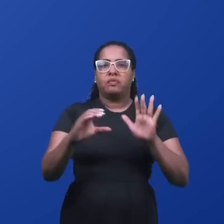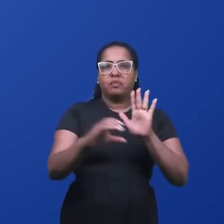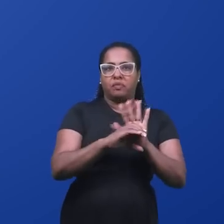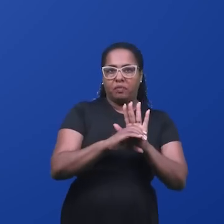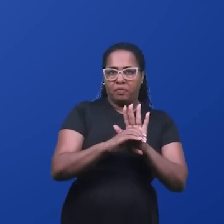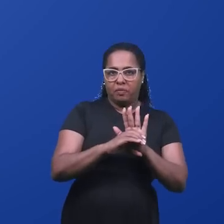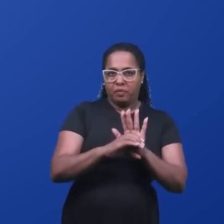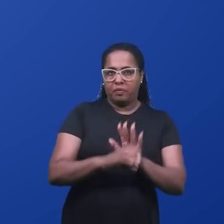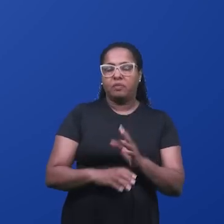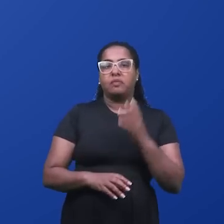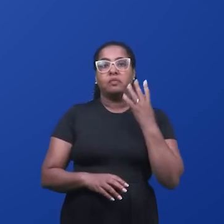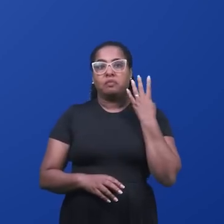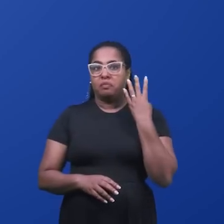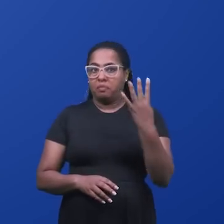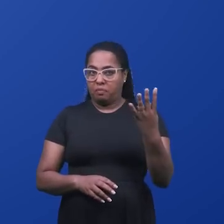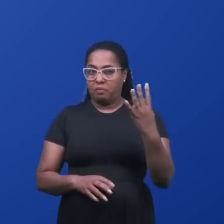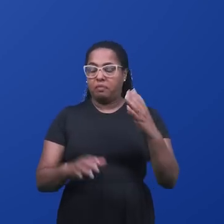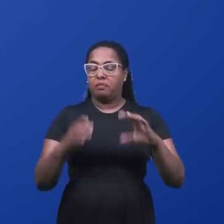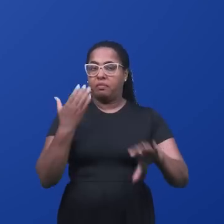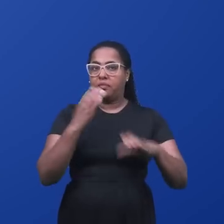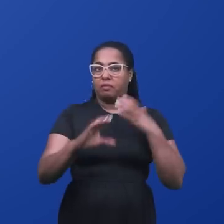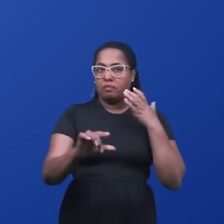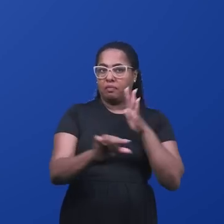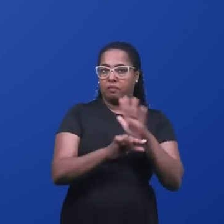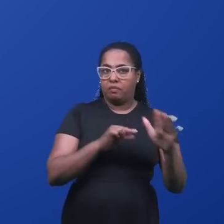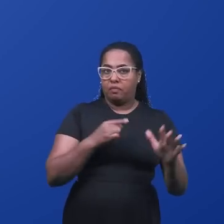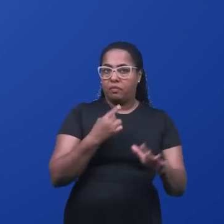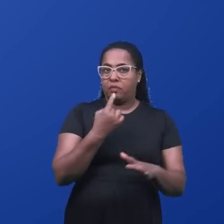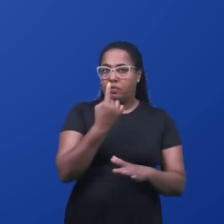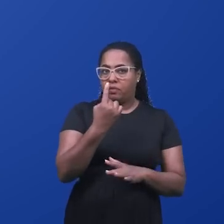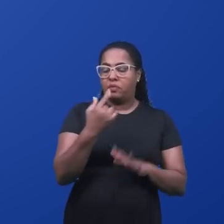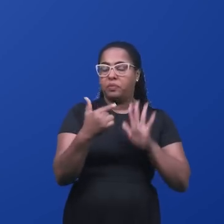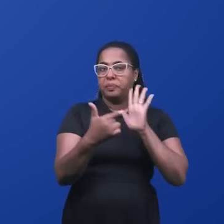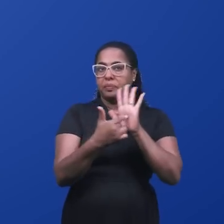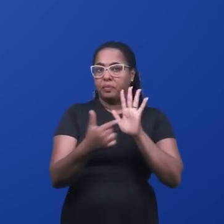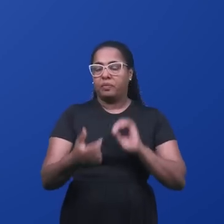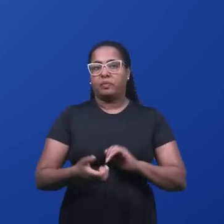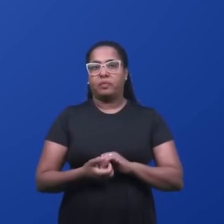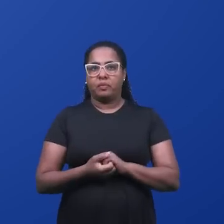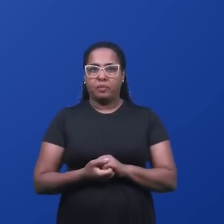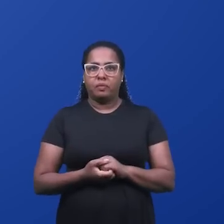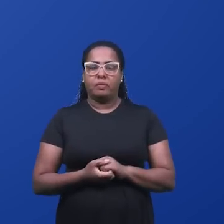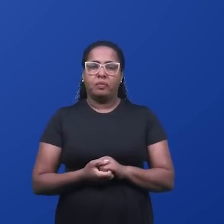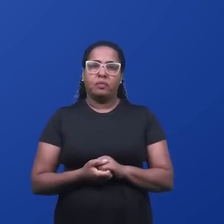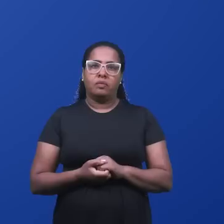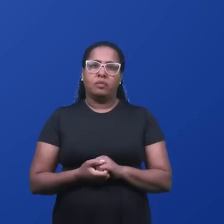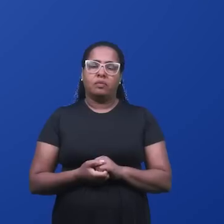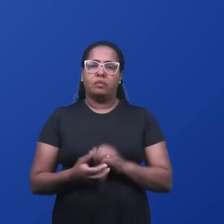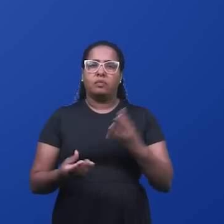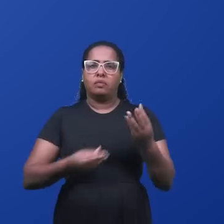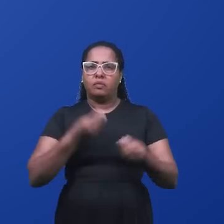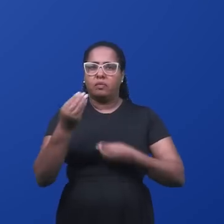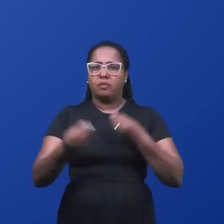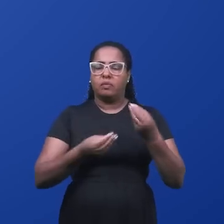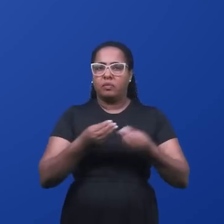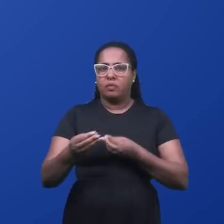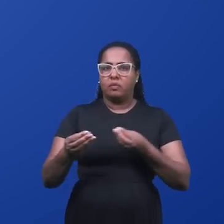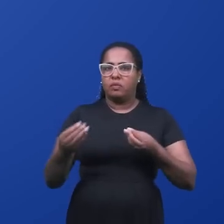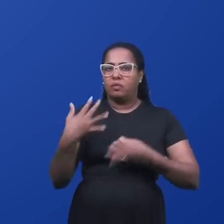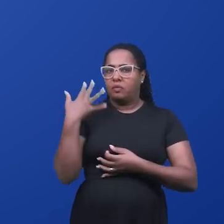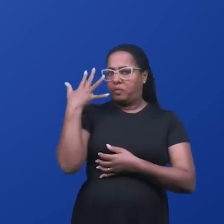capítulo 4 de Cantares, no versículo 1, diz assim: Como és